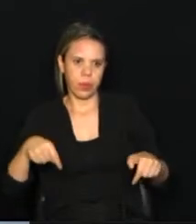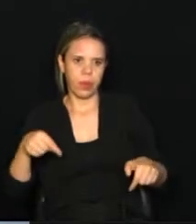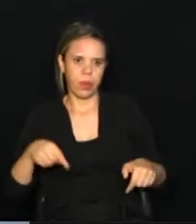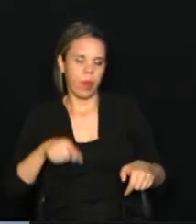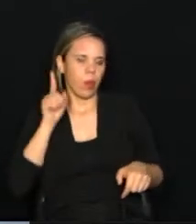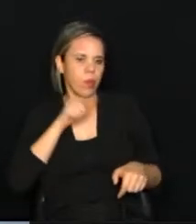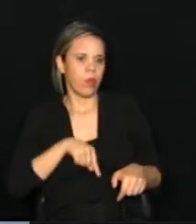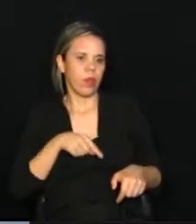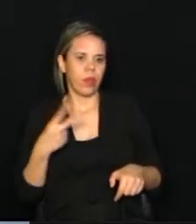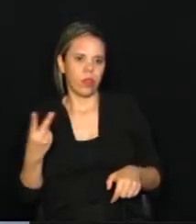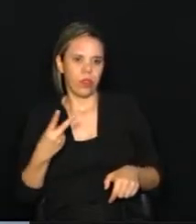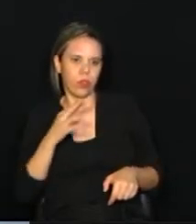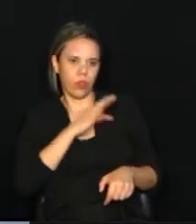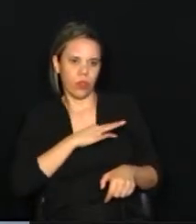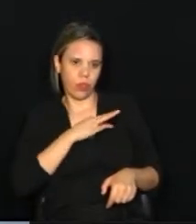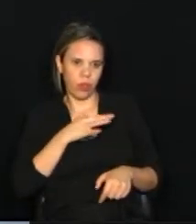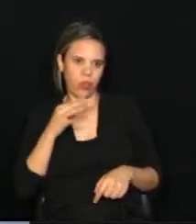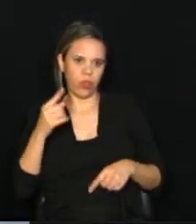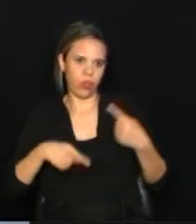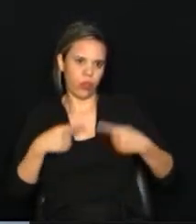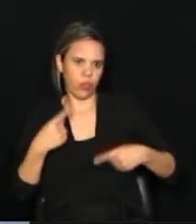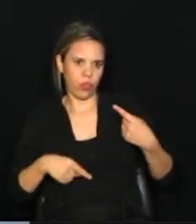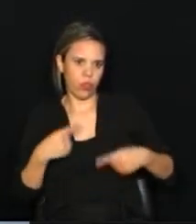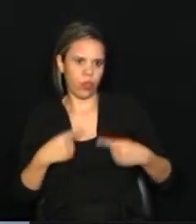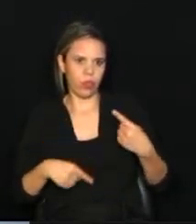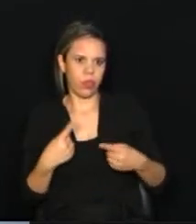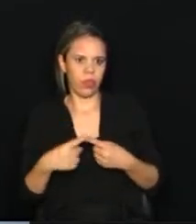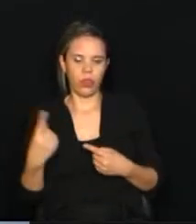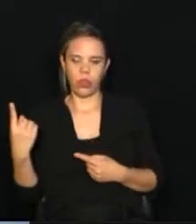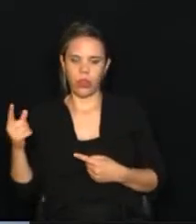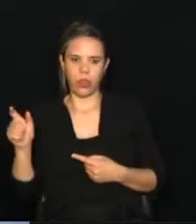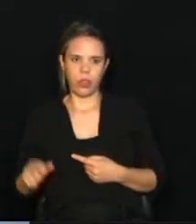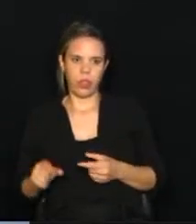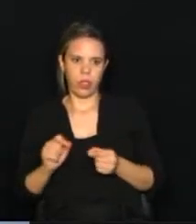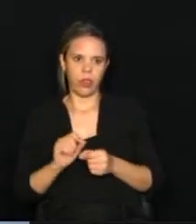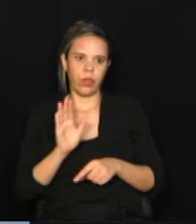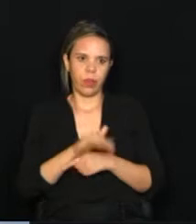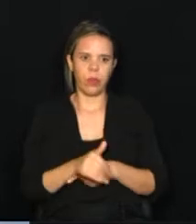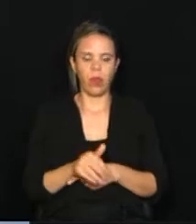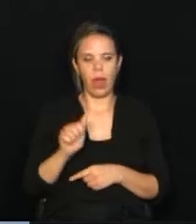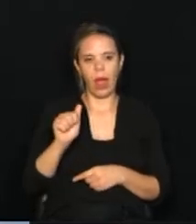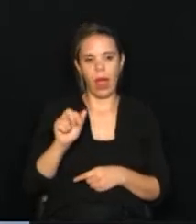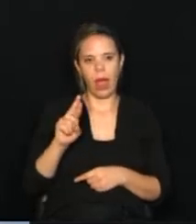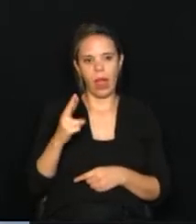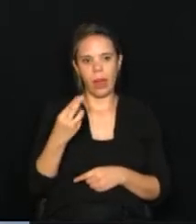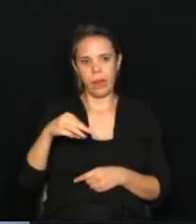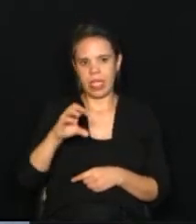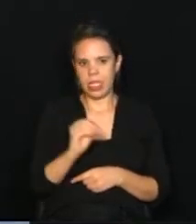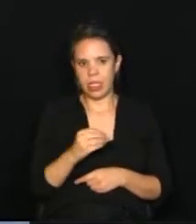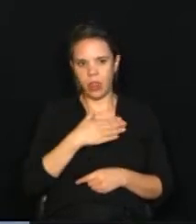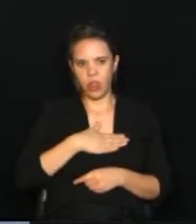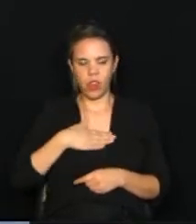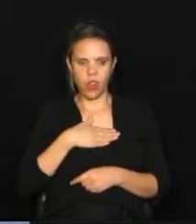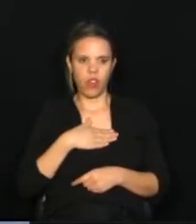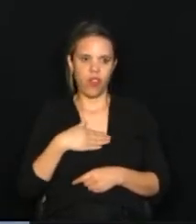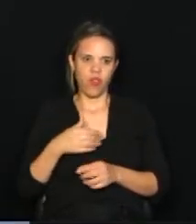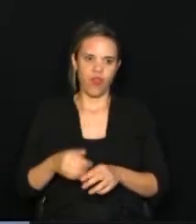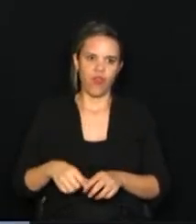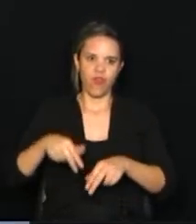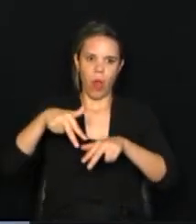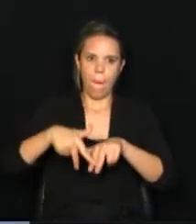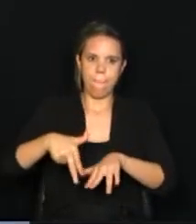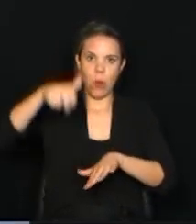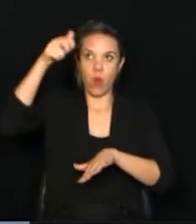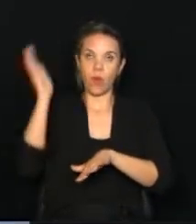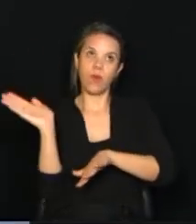Borracha vive brigando, porque ele quer que eu faça um pouco de armação e eu não gosto. Eu armei desde pequena, mas hoje eu